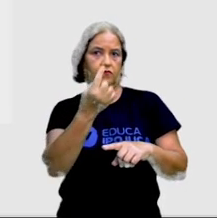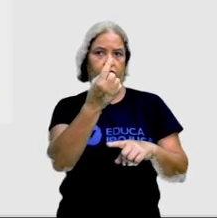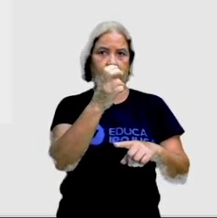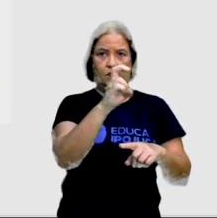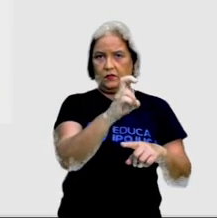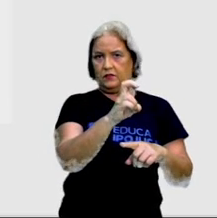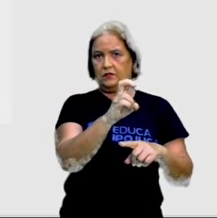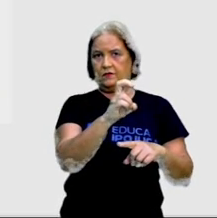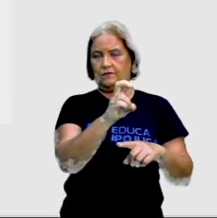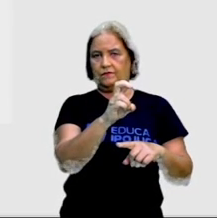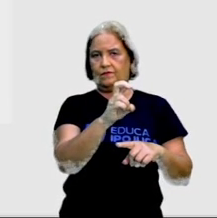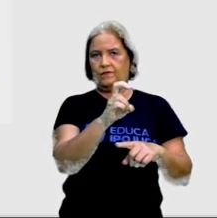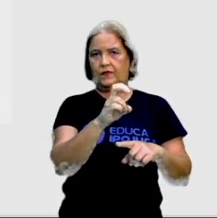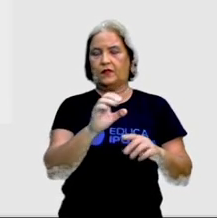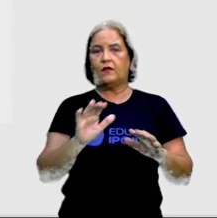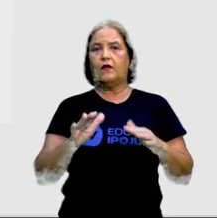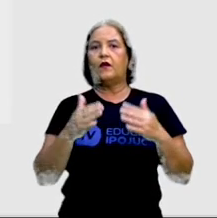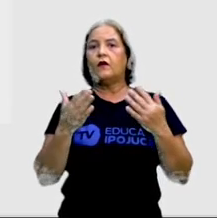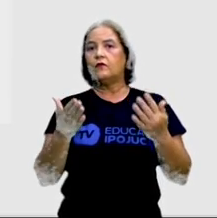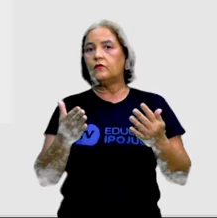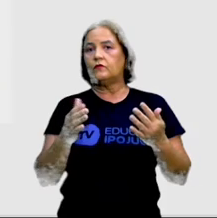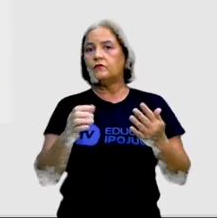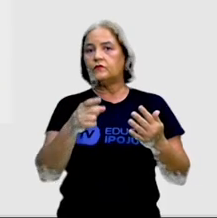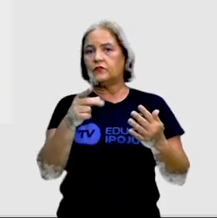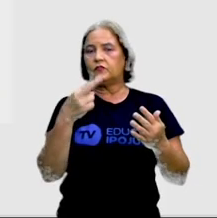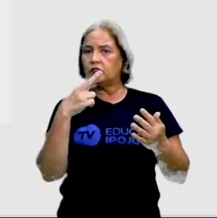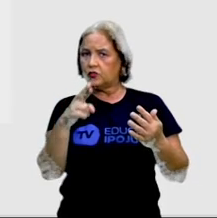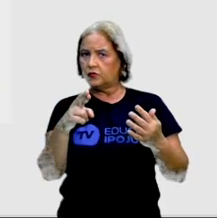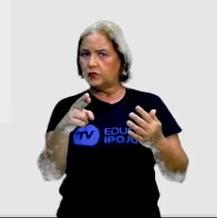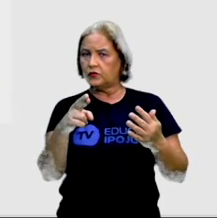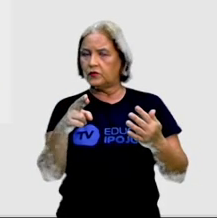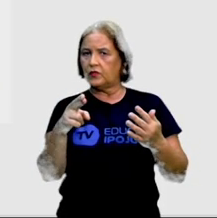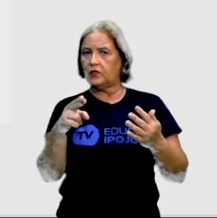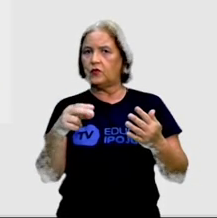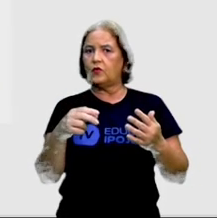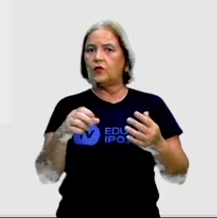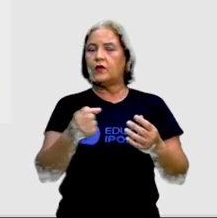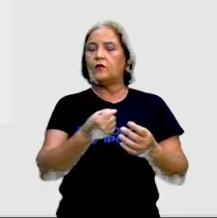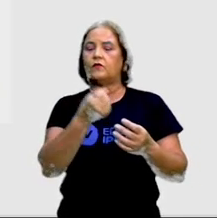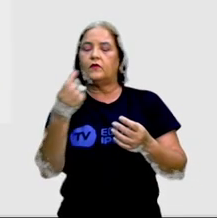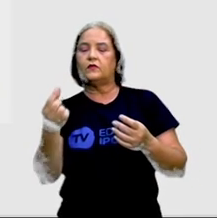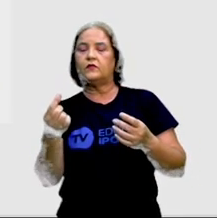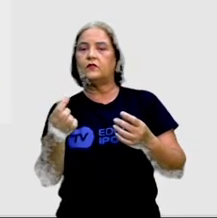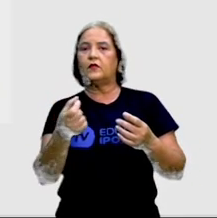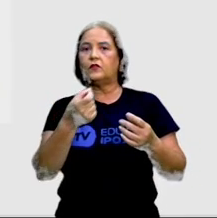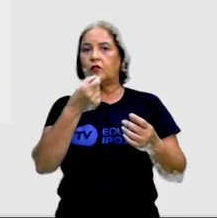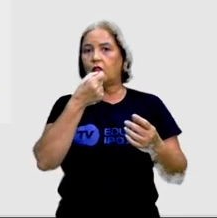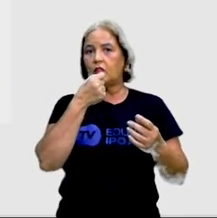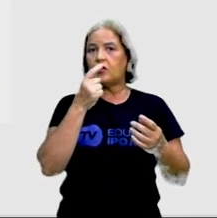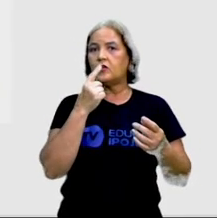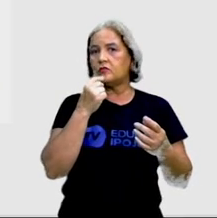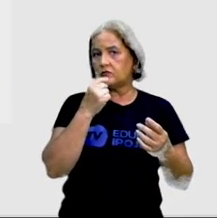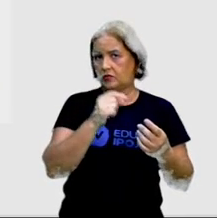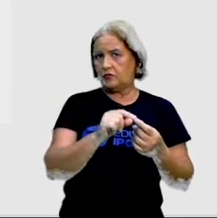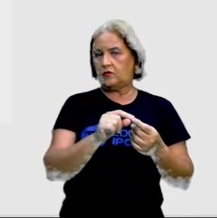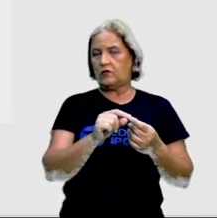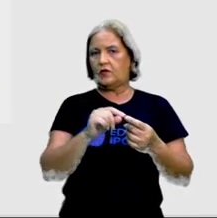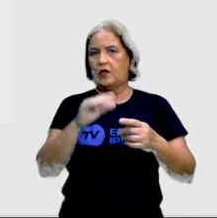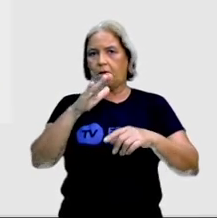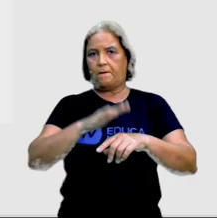vocês Responder o que é a quantidade de acerolas vocês acertaram porque é o número de o número